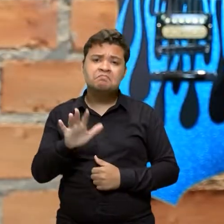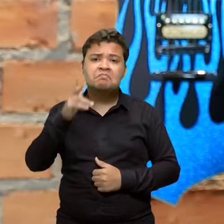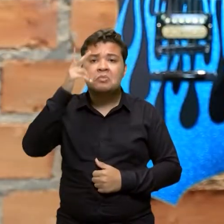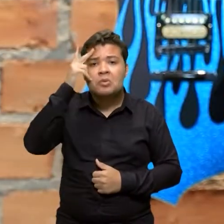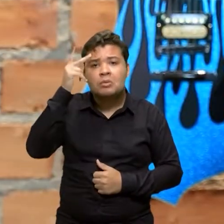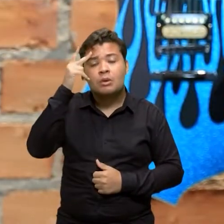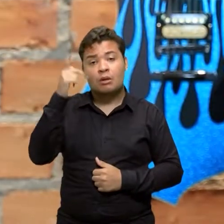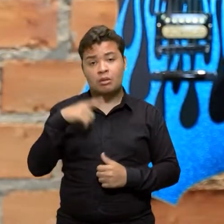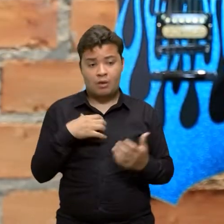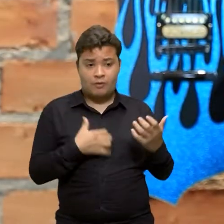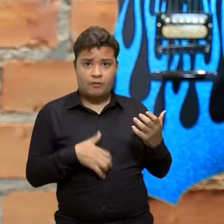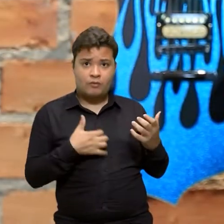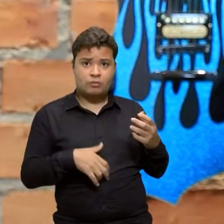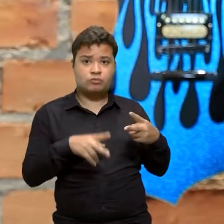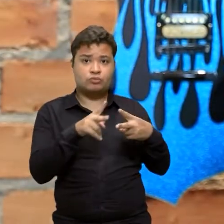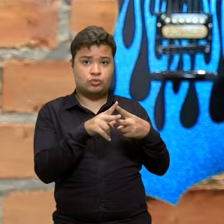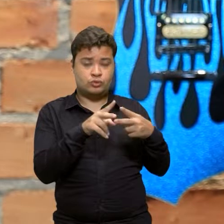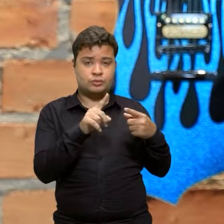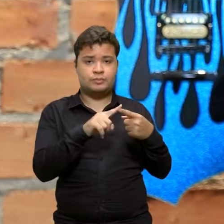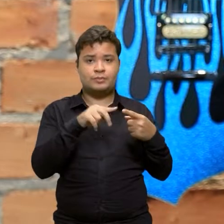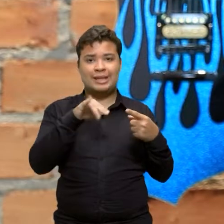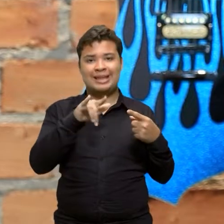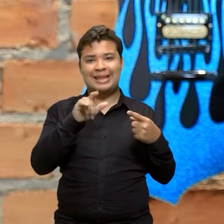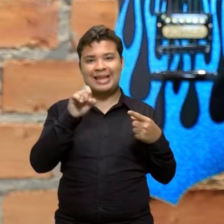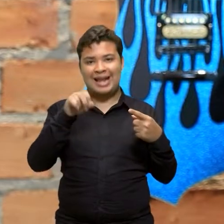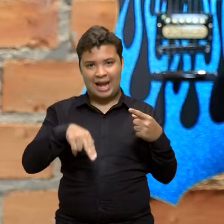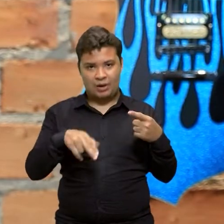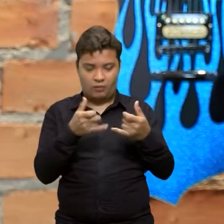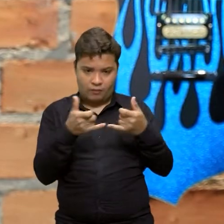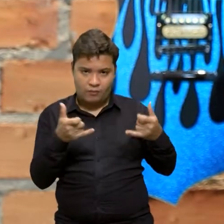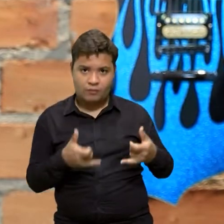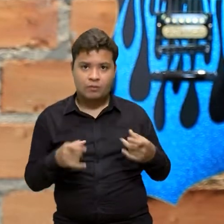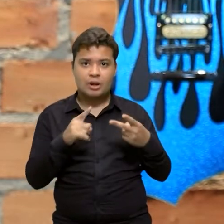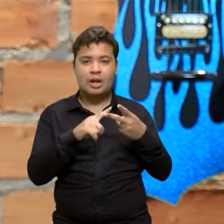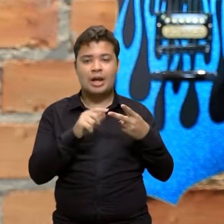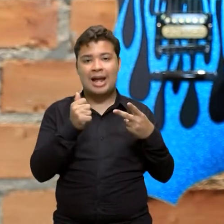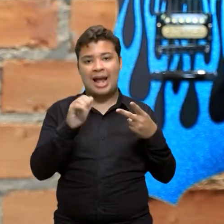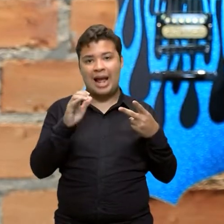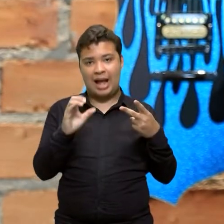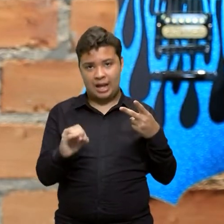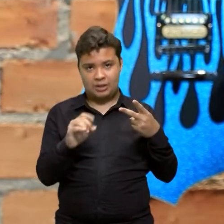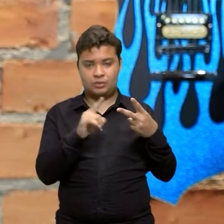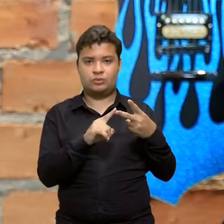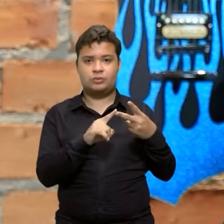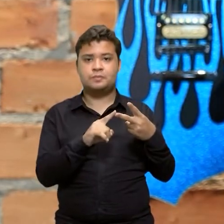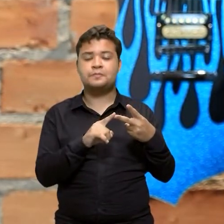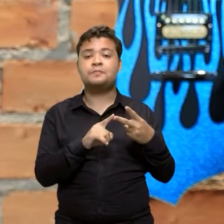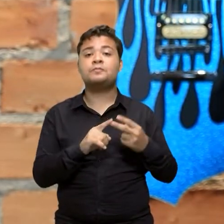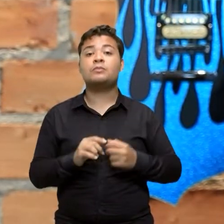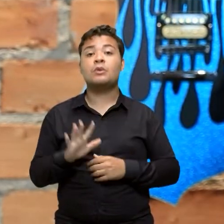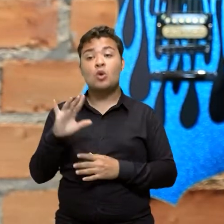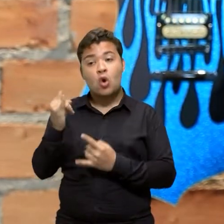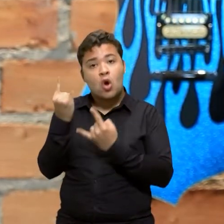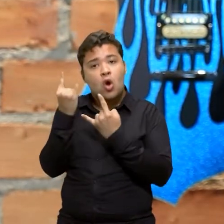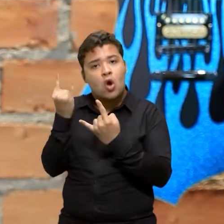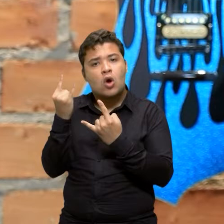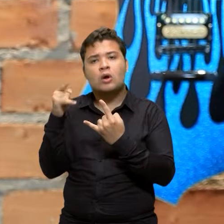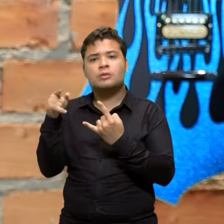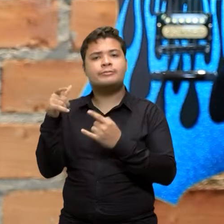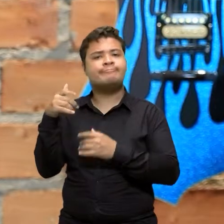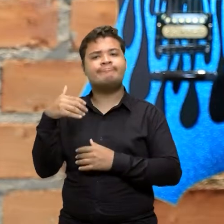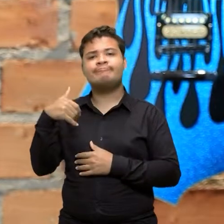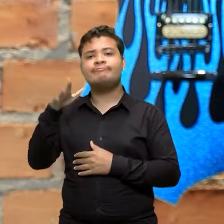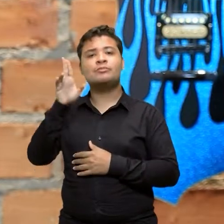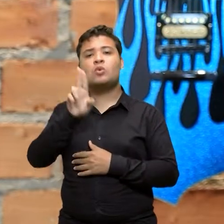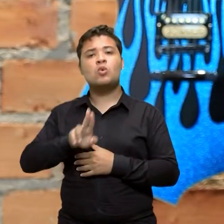Normalmente a gente tem 2 tipos de violão, o com corda de nylon e o com corda de aço. No rock, a maioria das músicas,